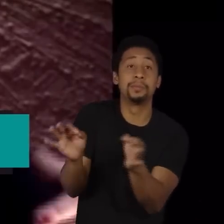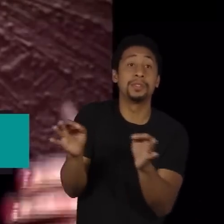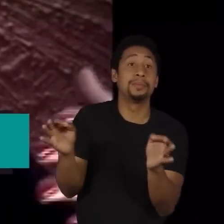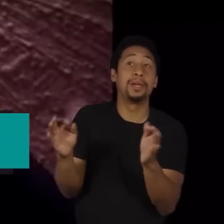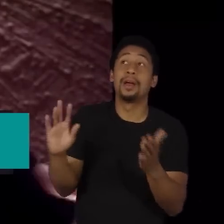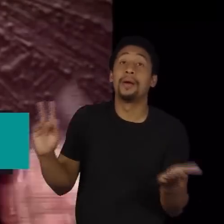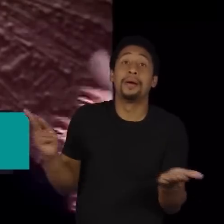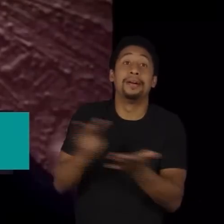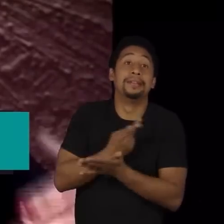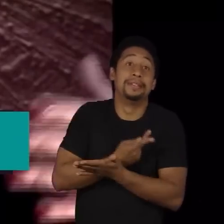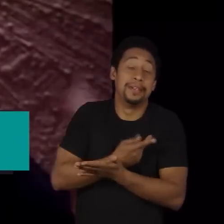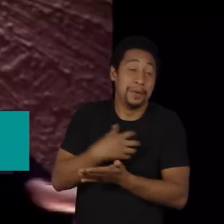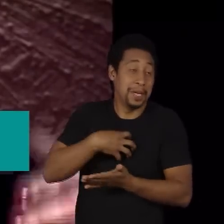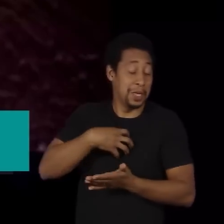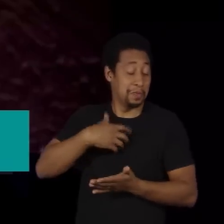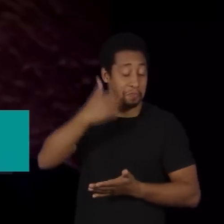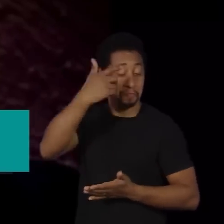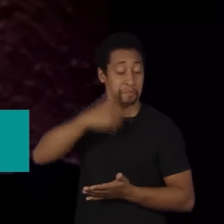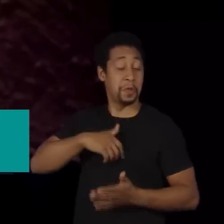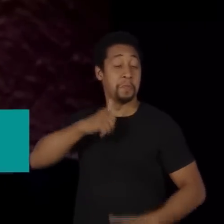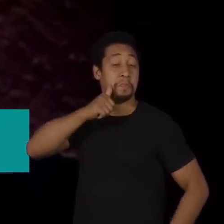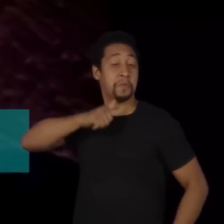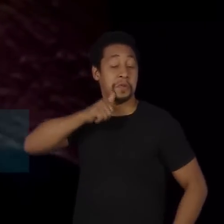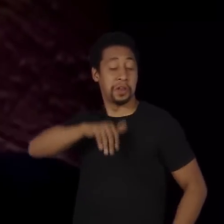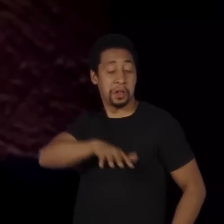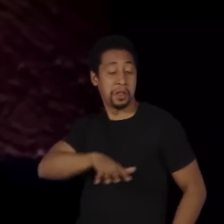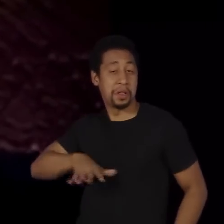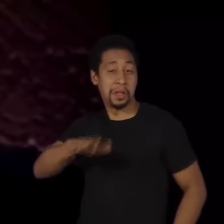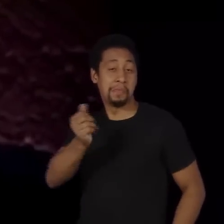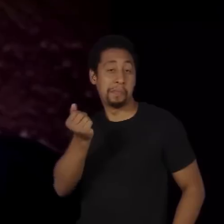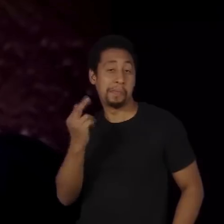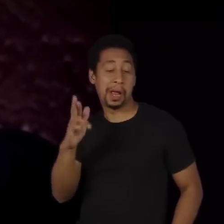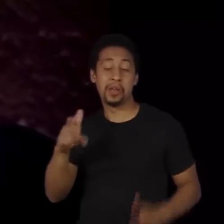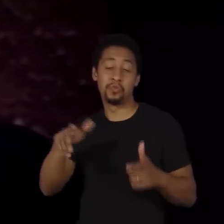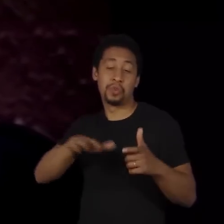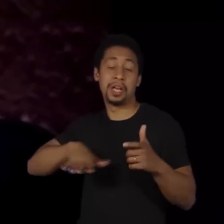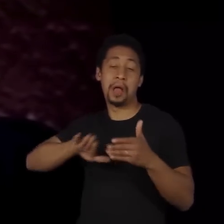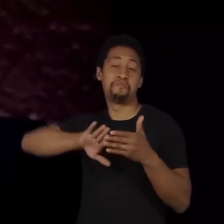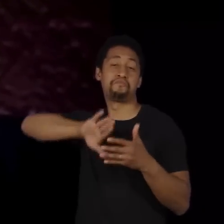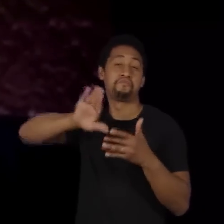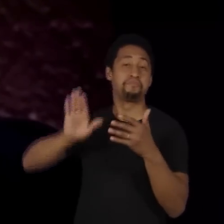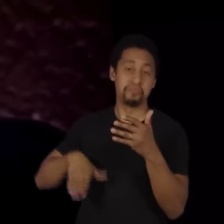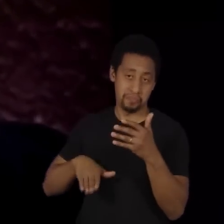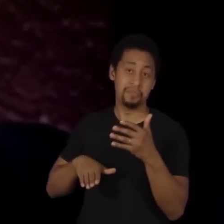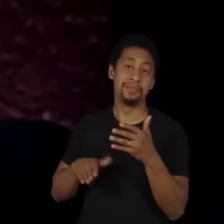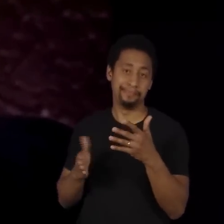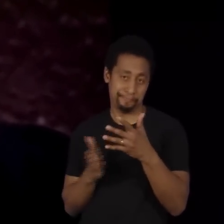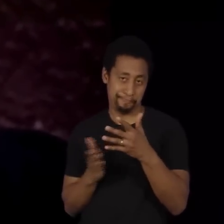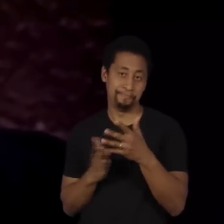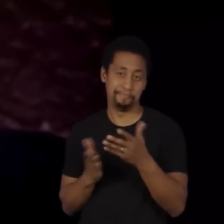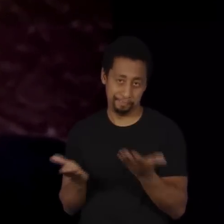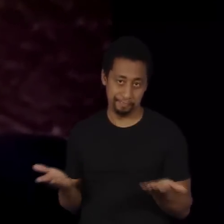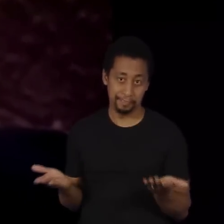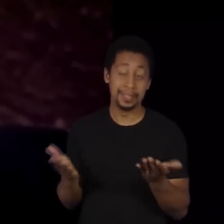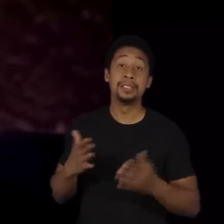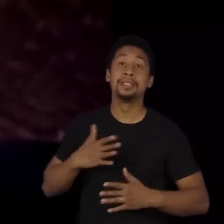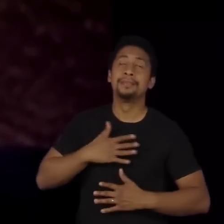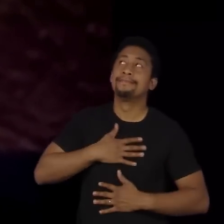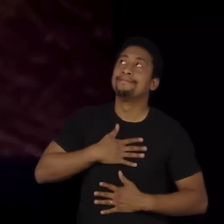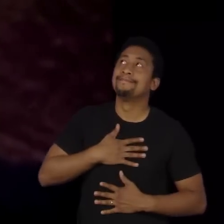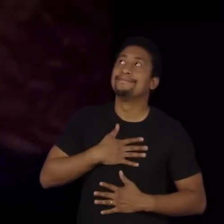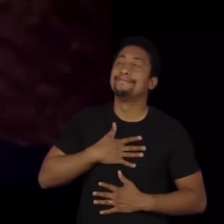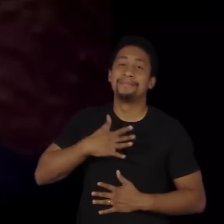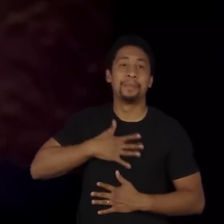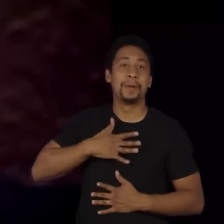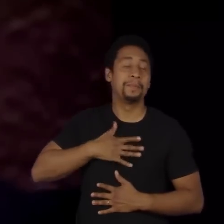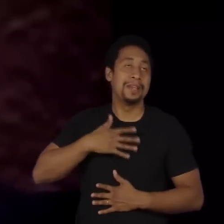engraçado isso, a dama dos porões, a musa da marginália. Na verdade, este título me dava